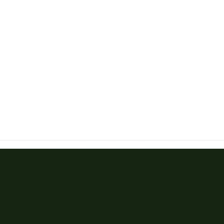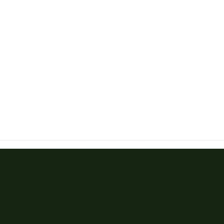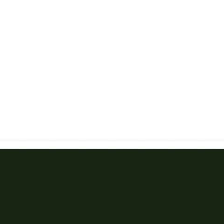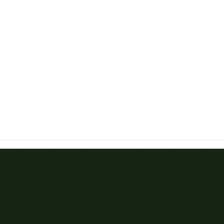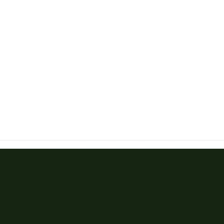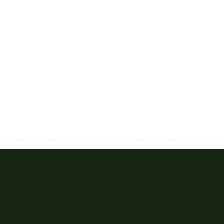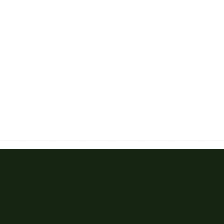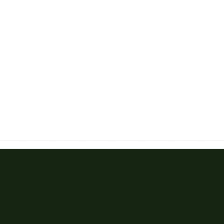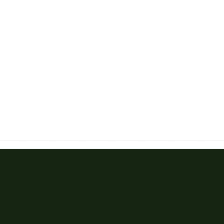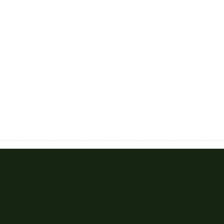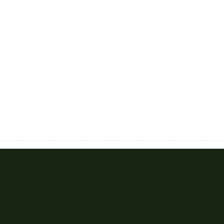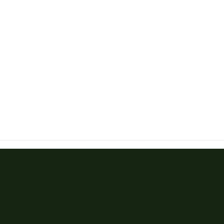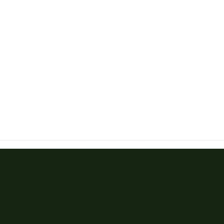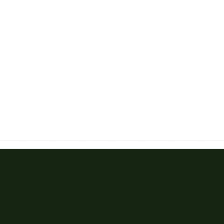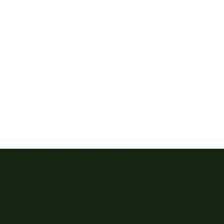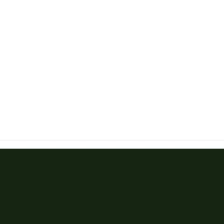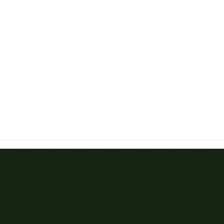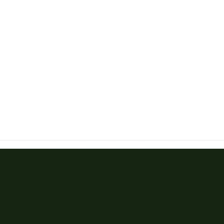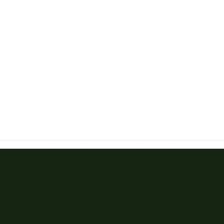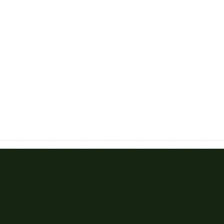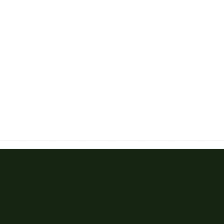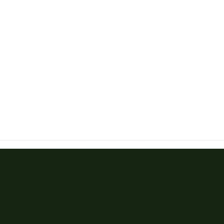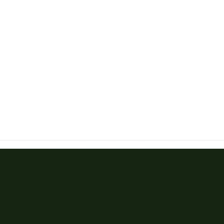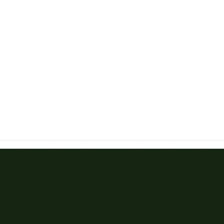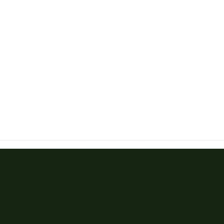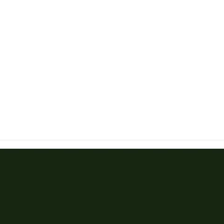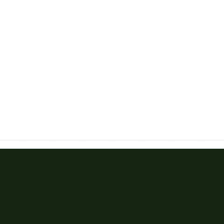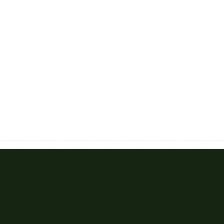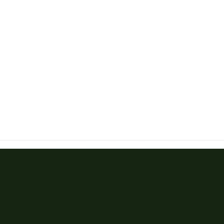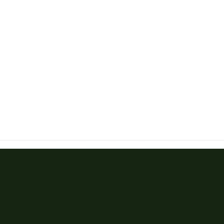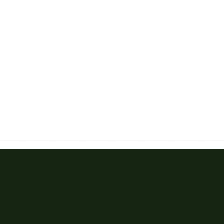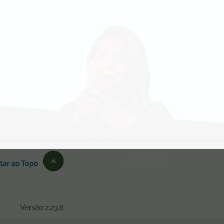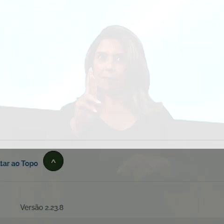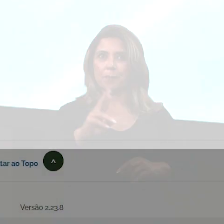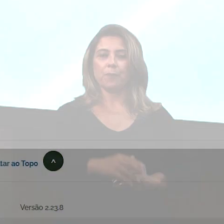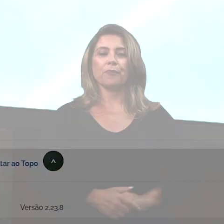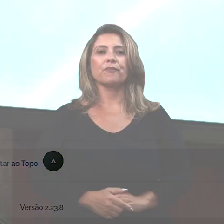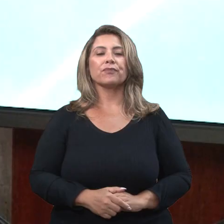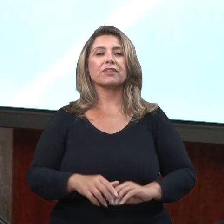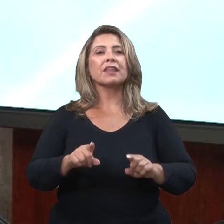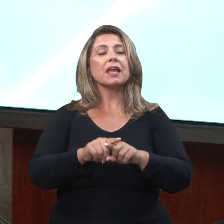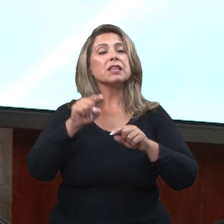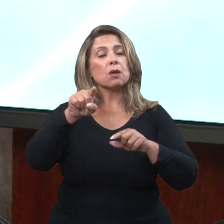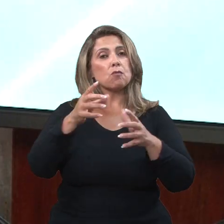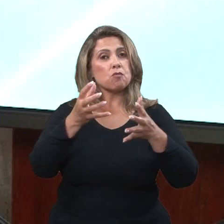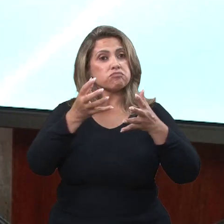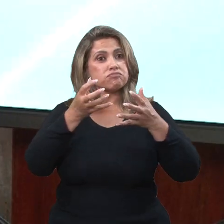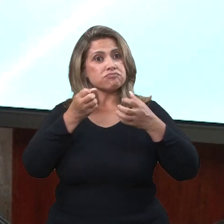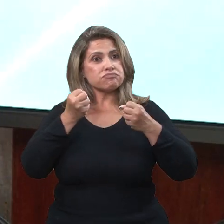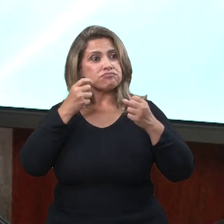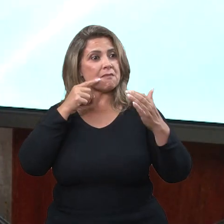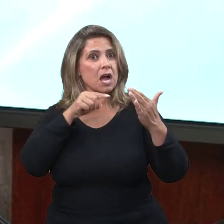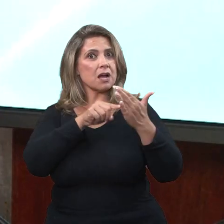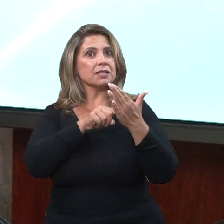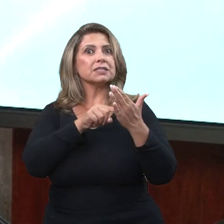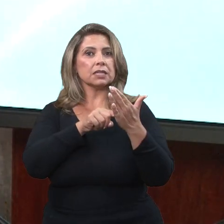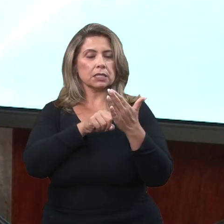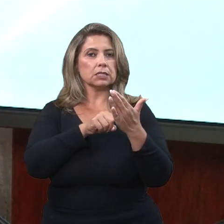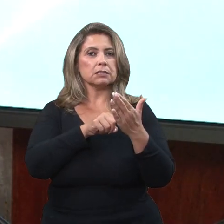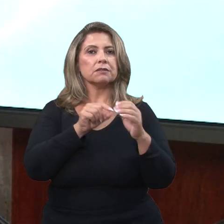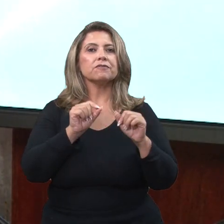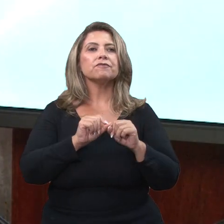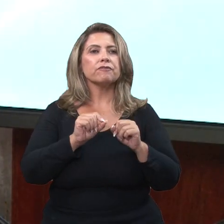informação, que é chamada de Fala BR. E quando a ouvidoria recebe qualquer denúncia, a gente